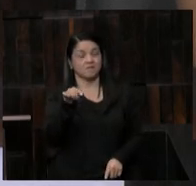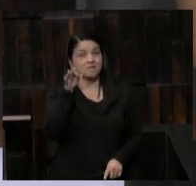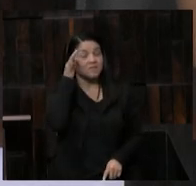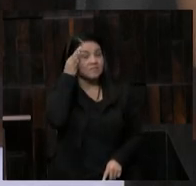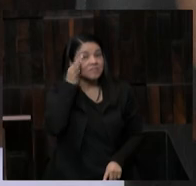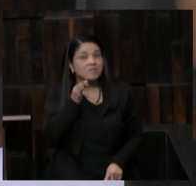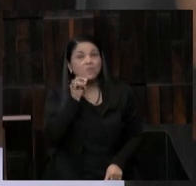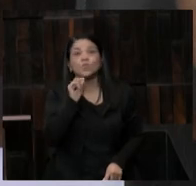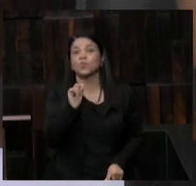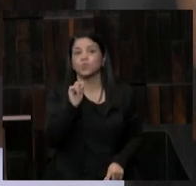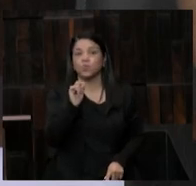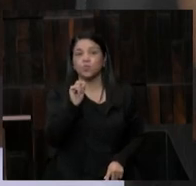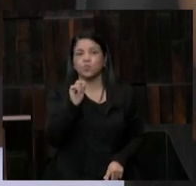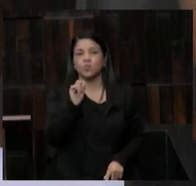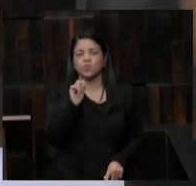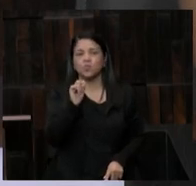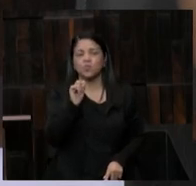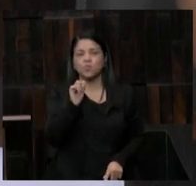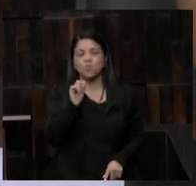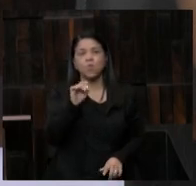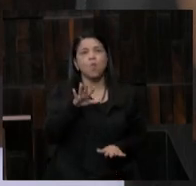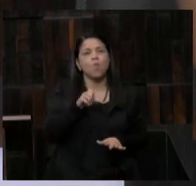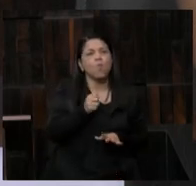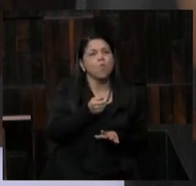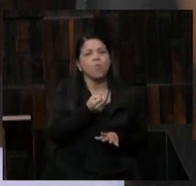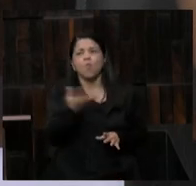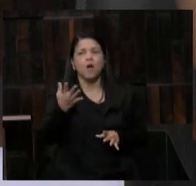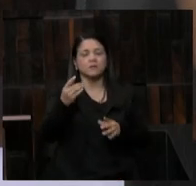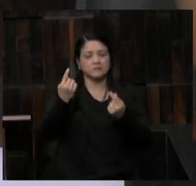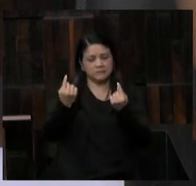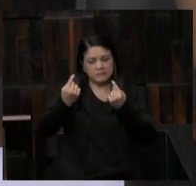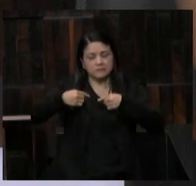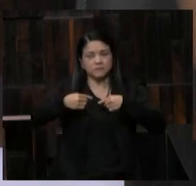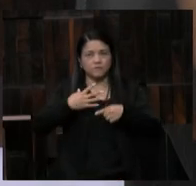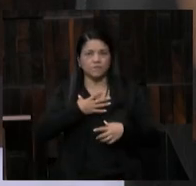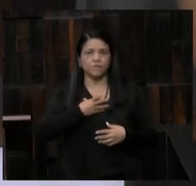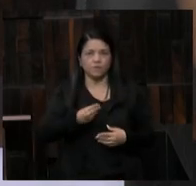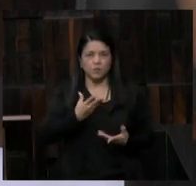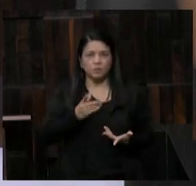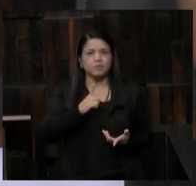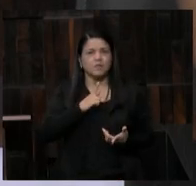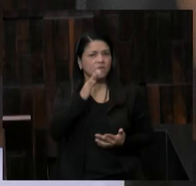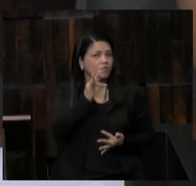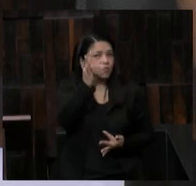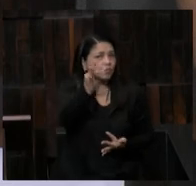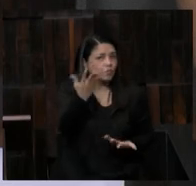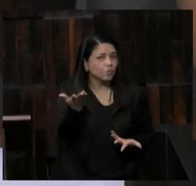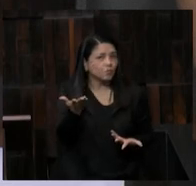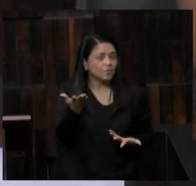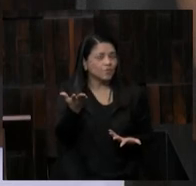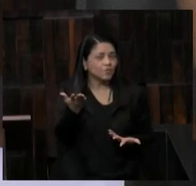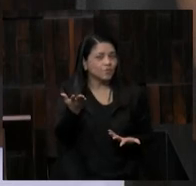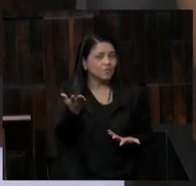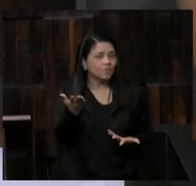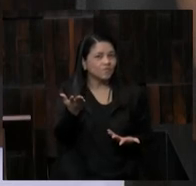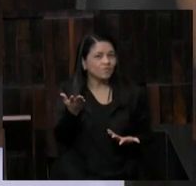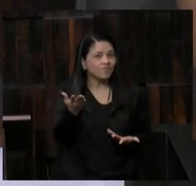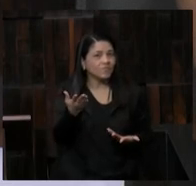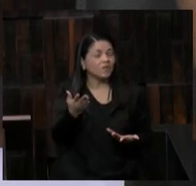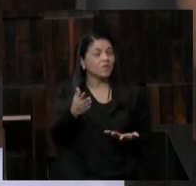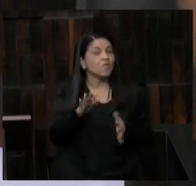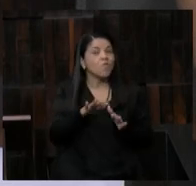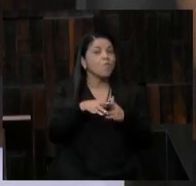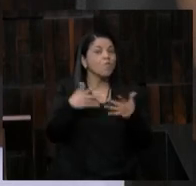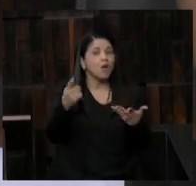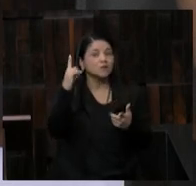seguinte, quais serão os desafios que este filho terá? Quais são as